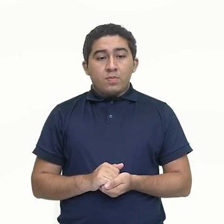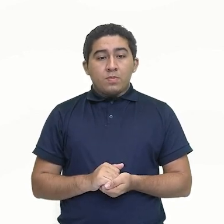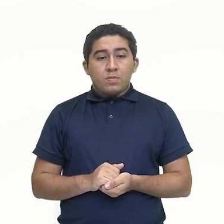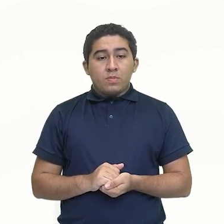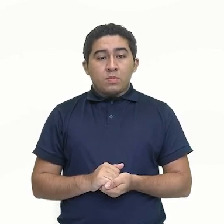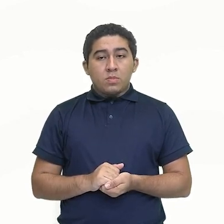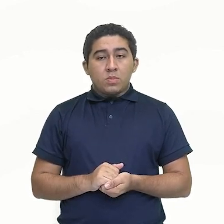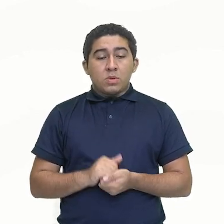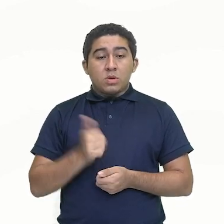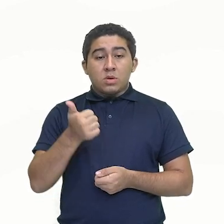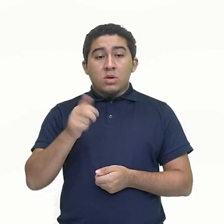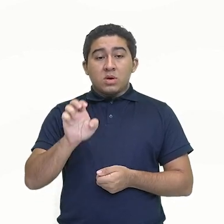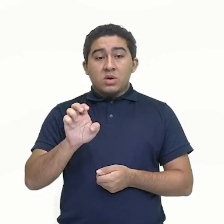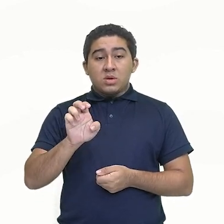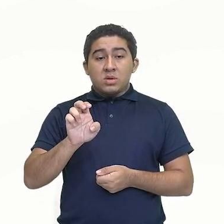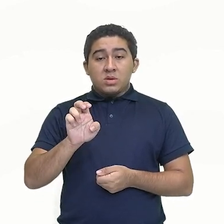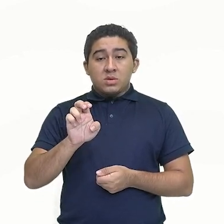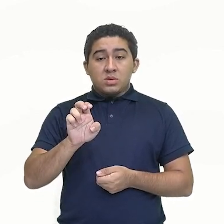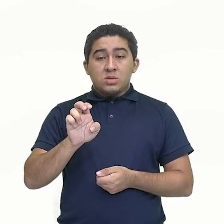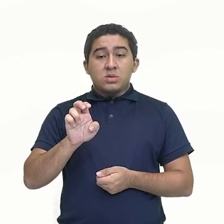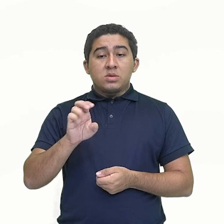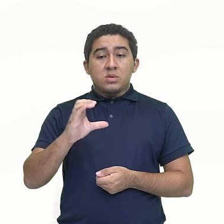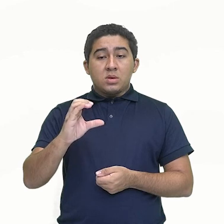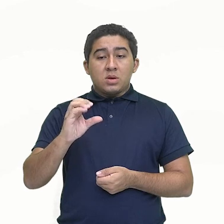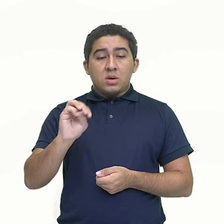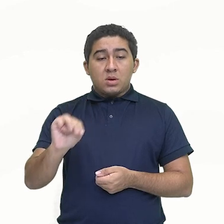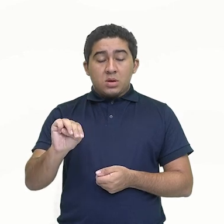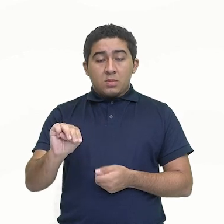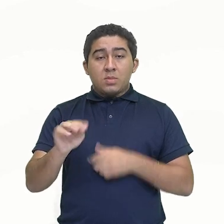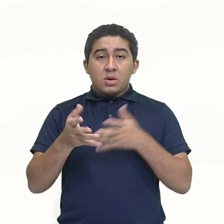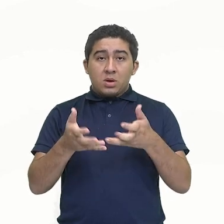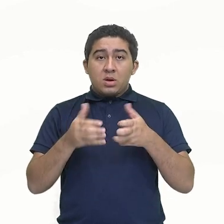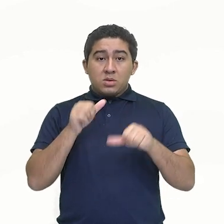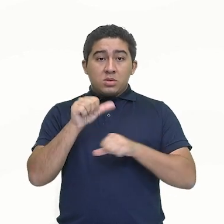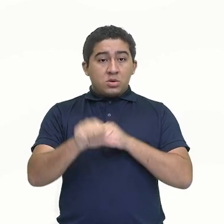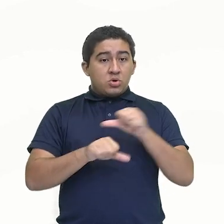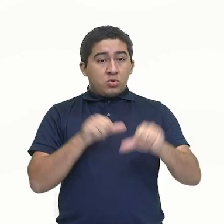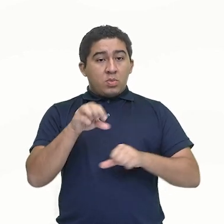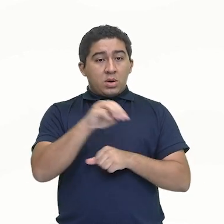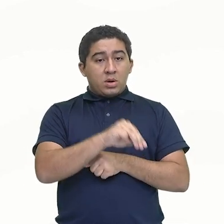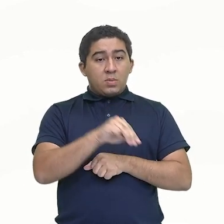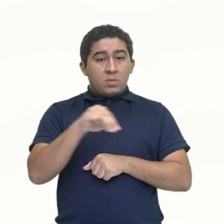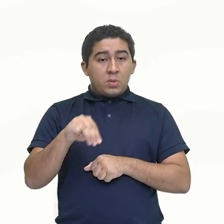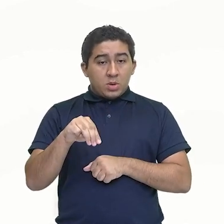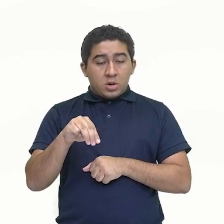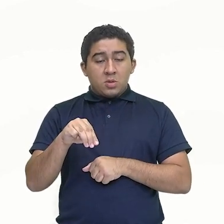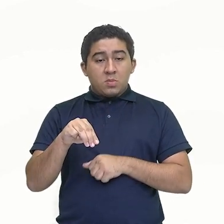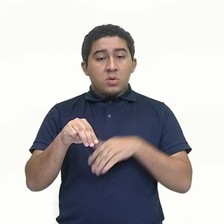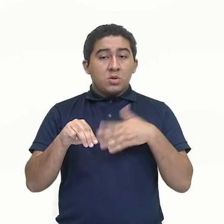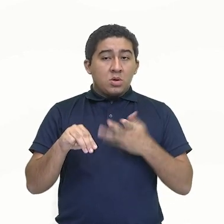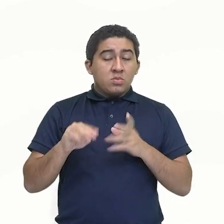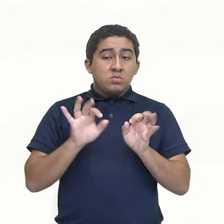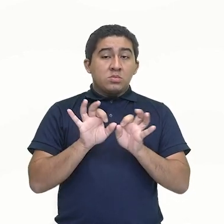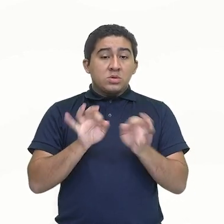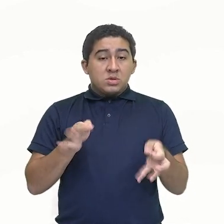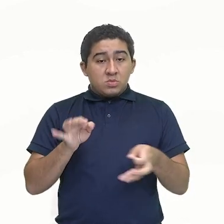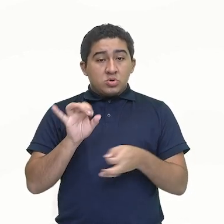centímetros, e a gente quer transformar para milímetro, ele nada mais é do